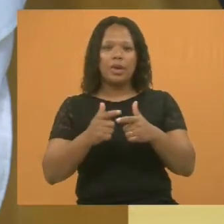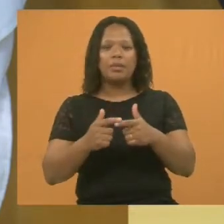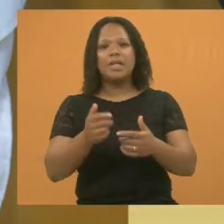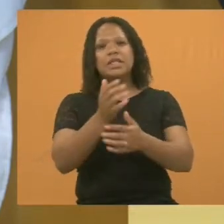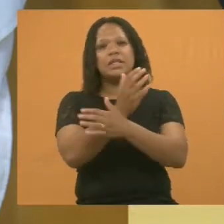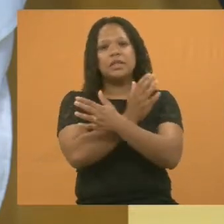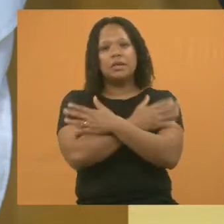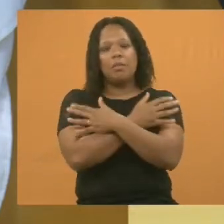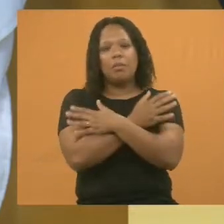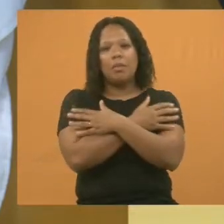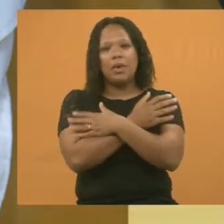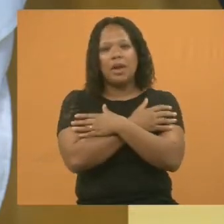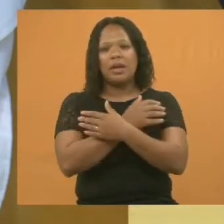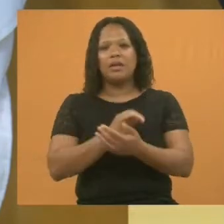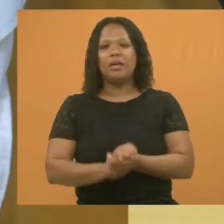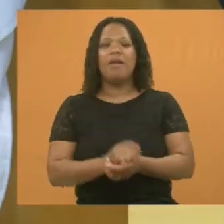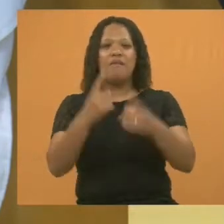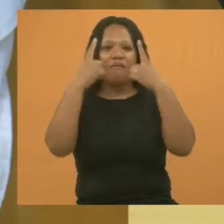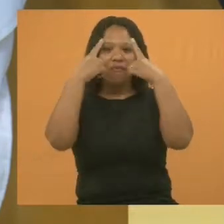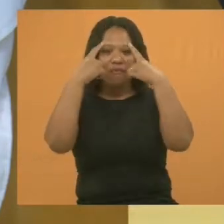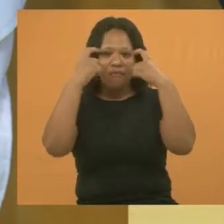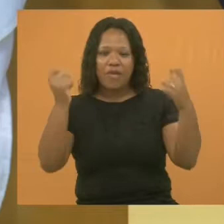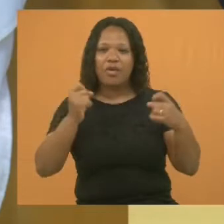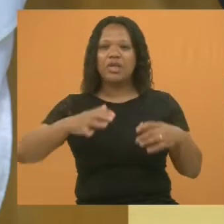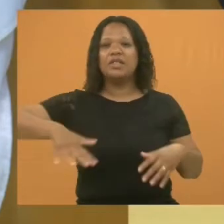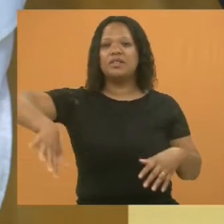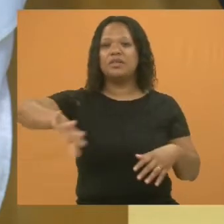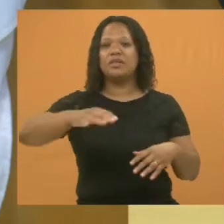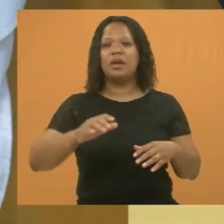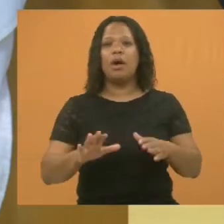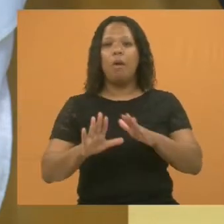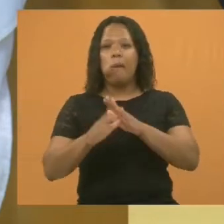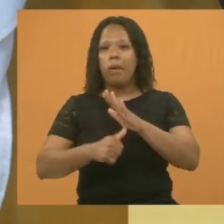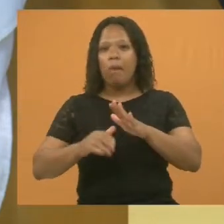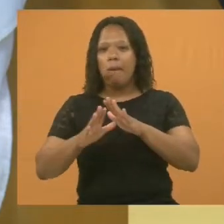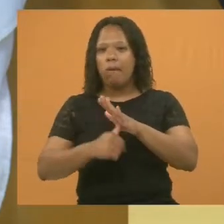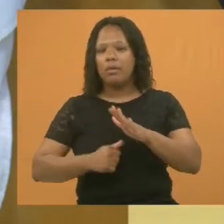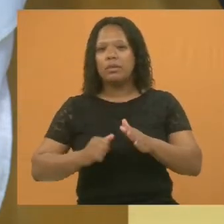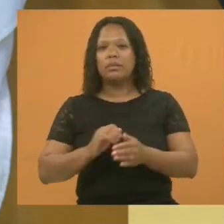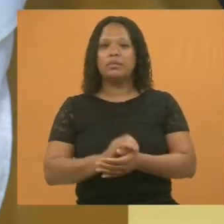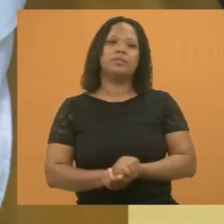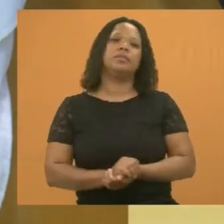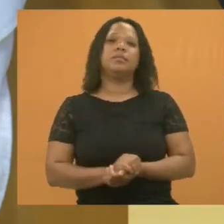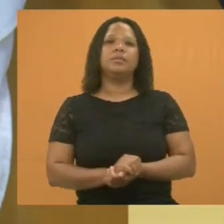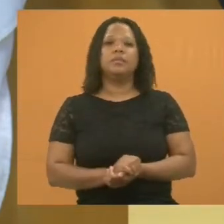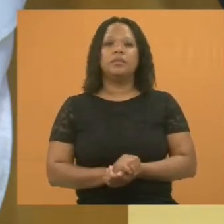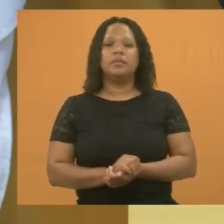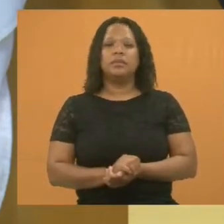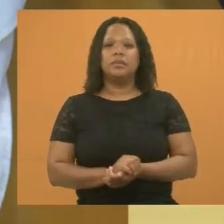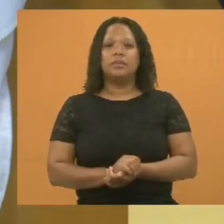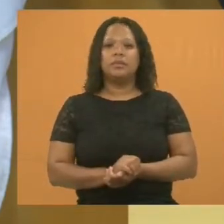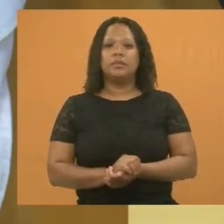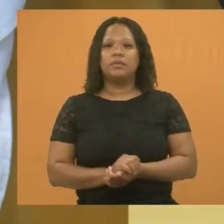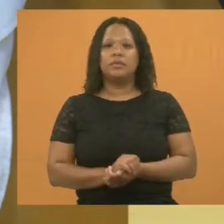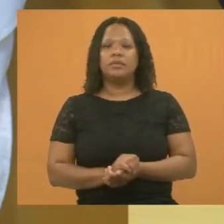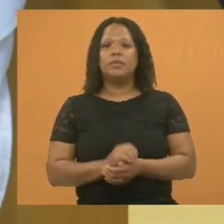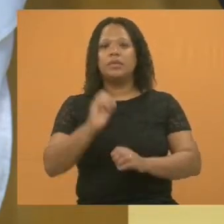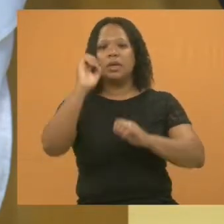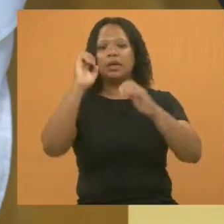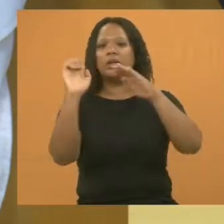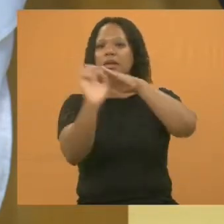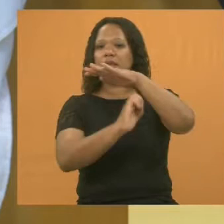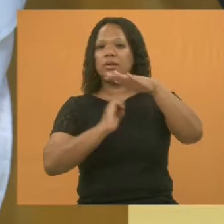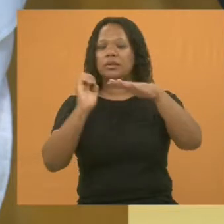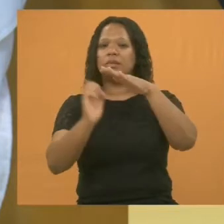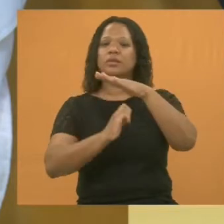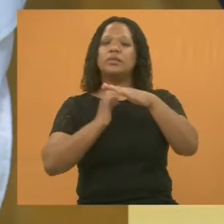desemprego, violência urbana, corrupção, estagnação industrial e social, eu cogitei